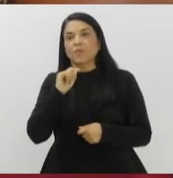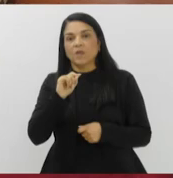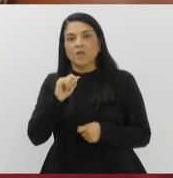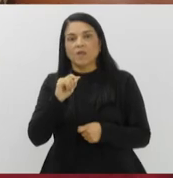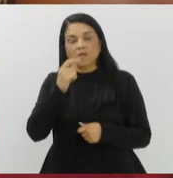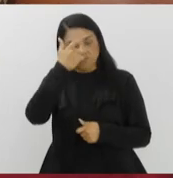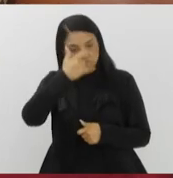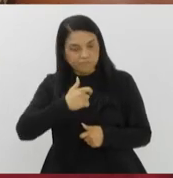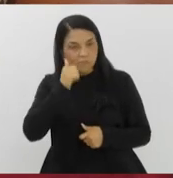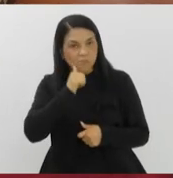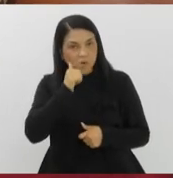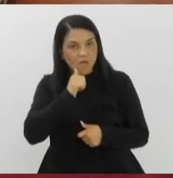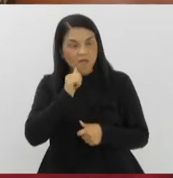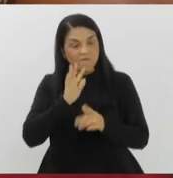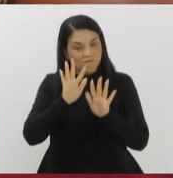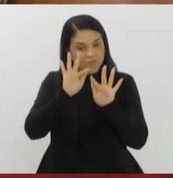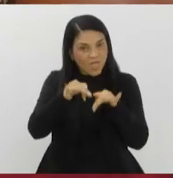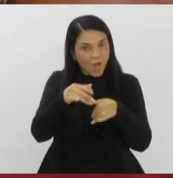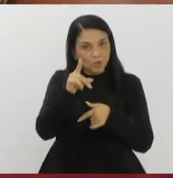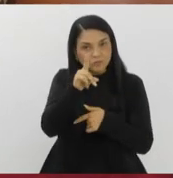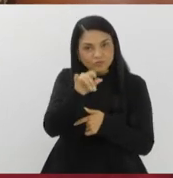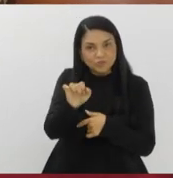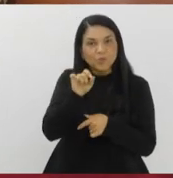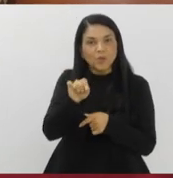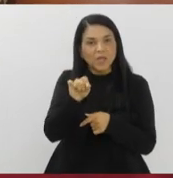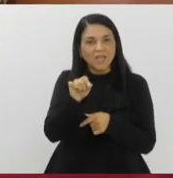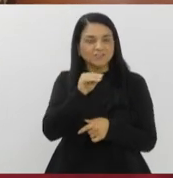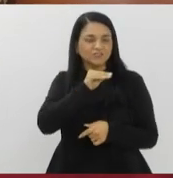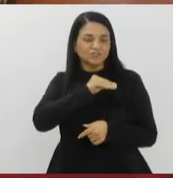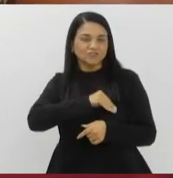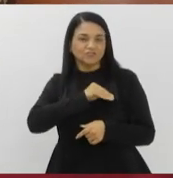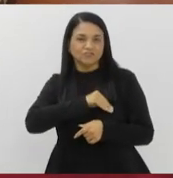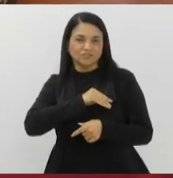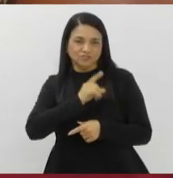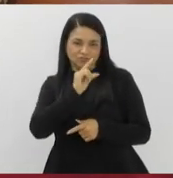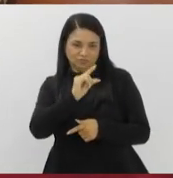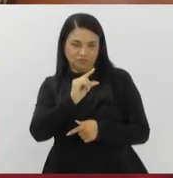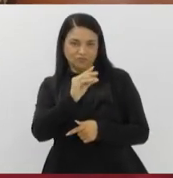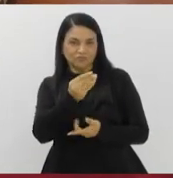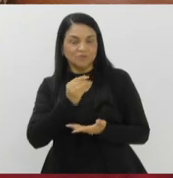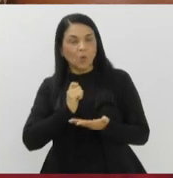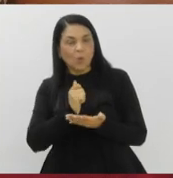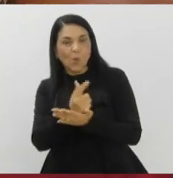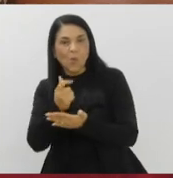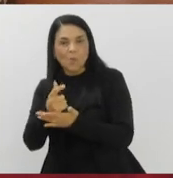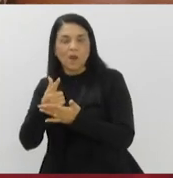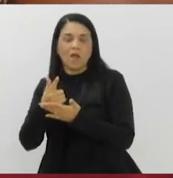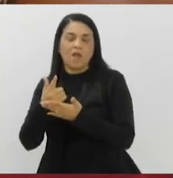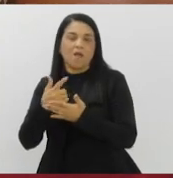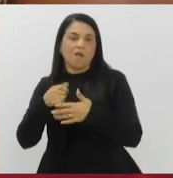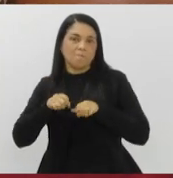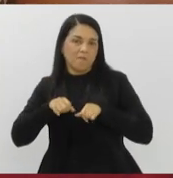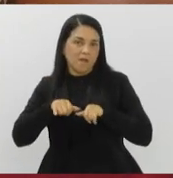de chegar no final do dia e trazer o quê? Trazer o dinheiro para casa, ir no mercado, comprar